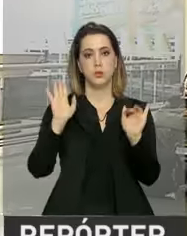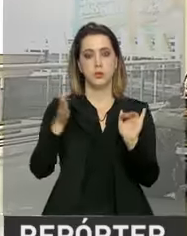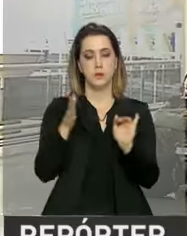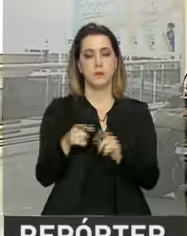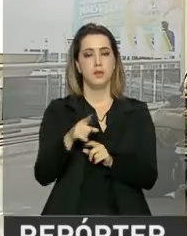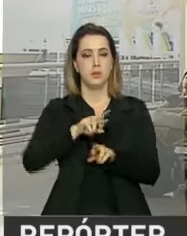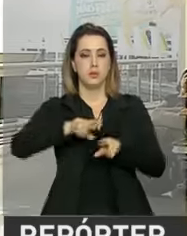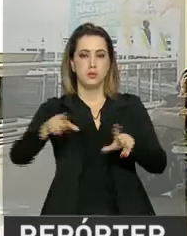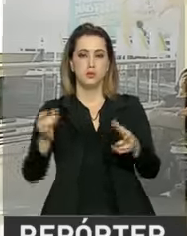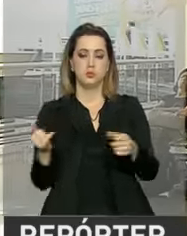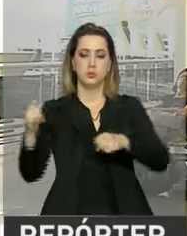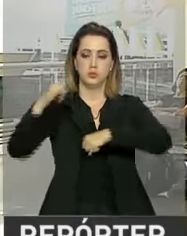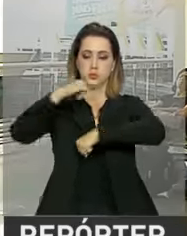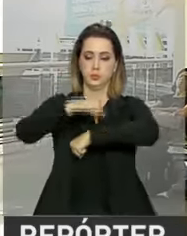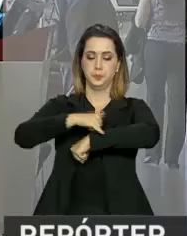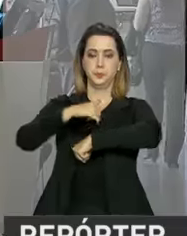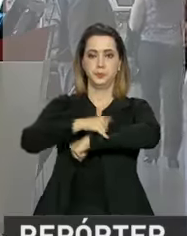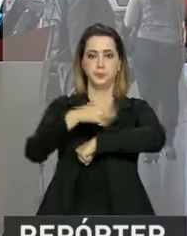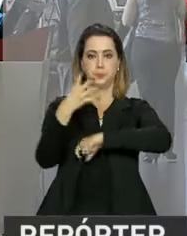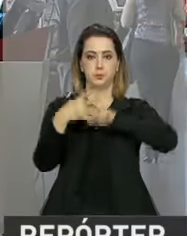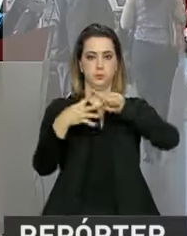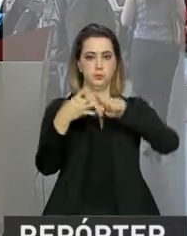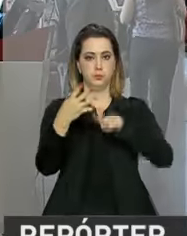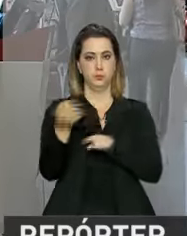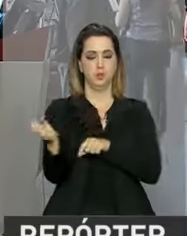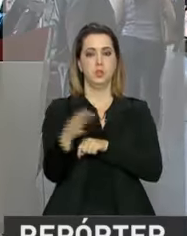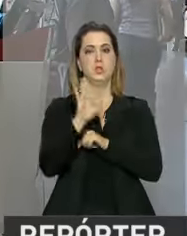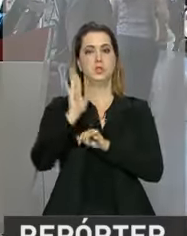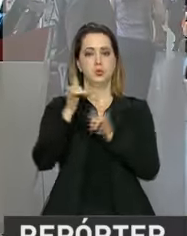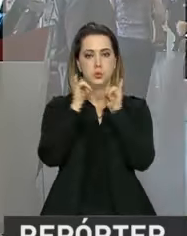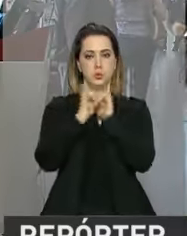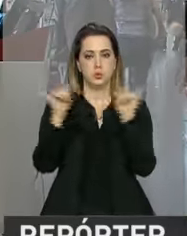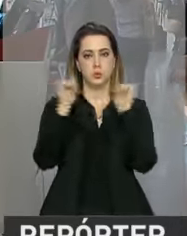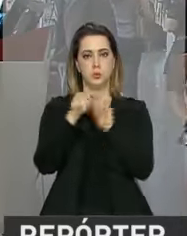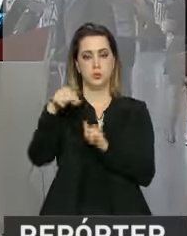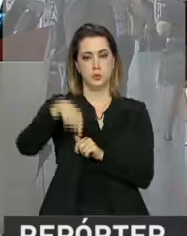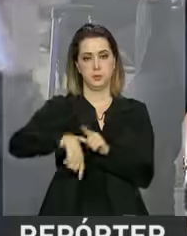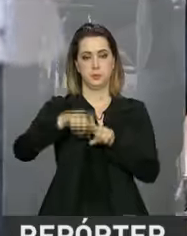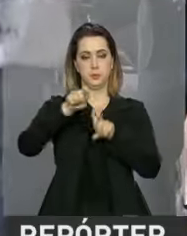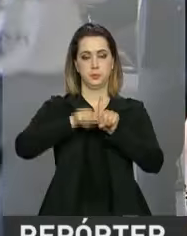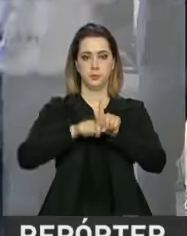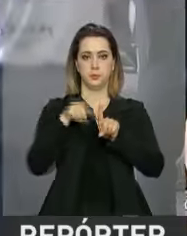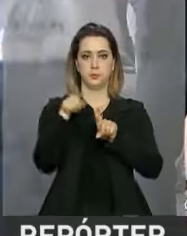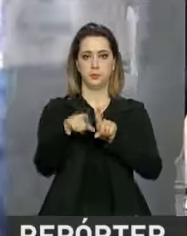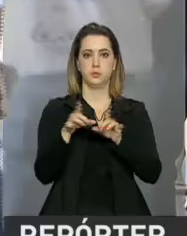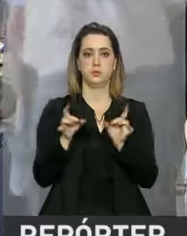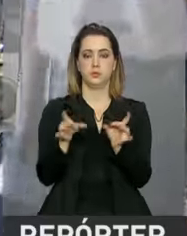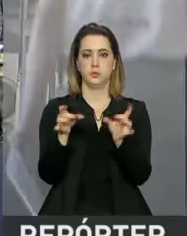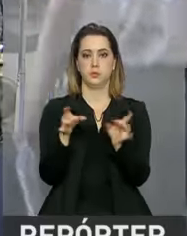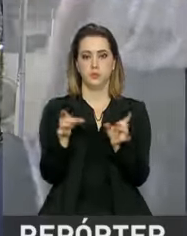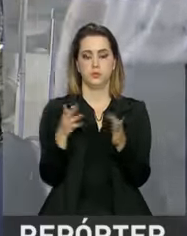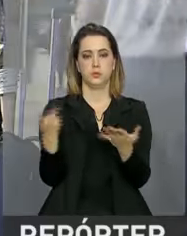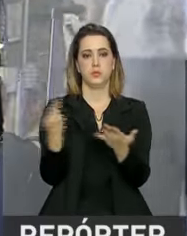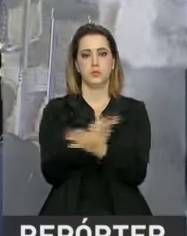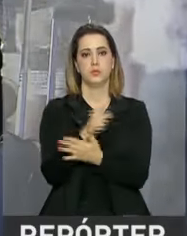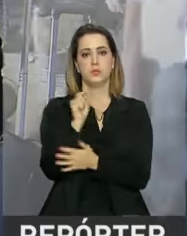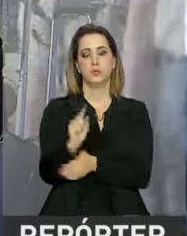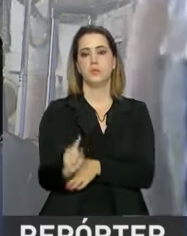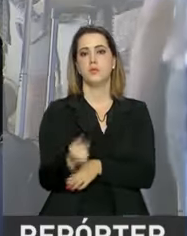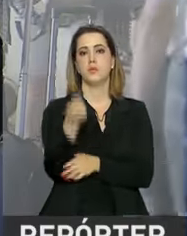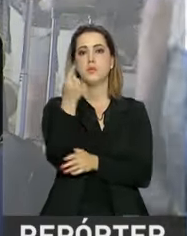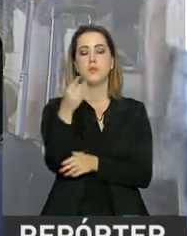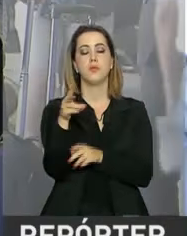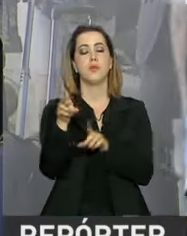Salvador, Florianópolis e Porto Alegre serão publicados ainda neste mês. Leilões devem ocorrer já no